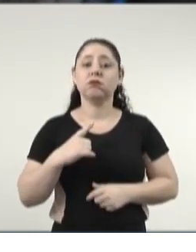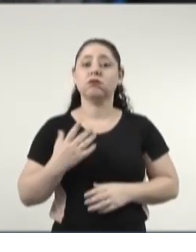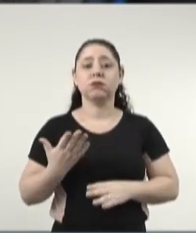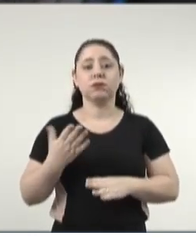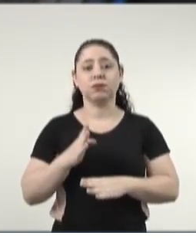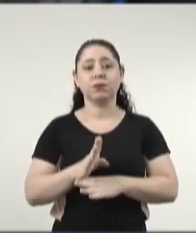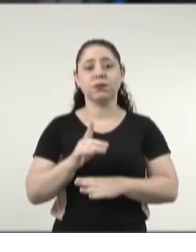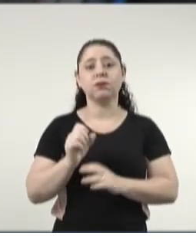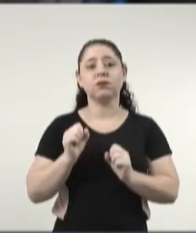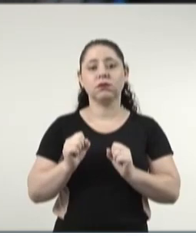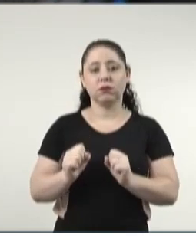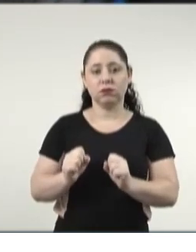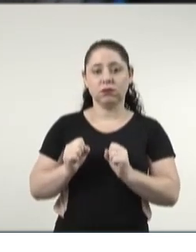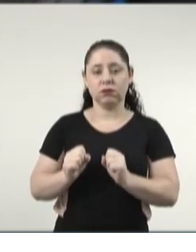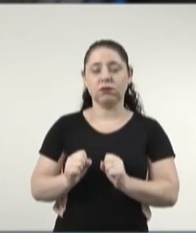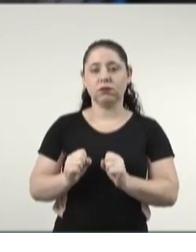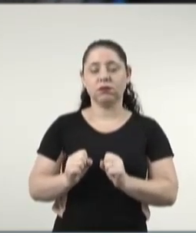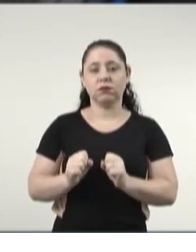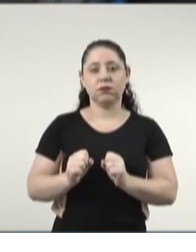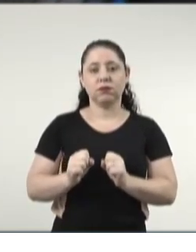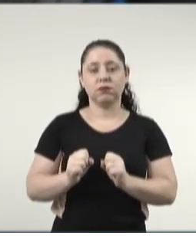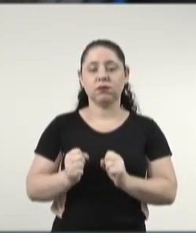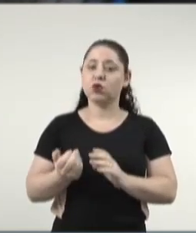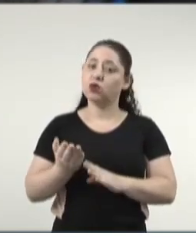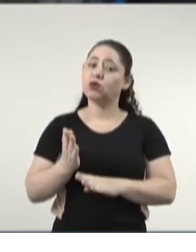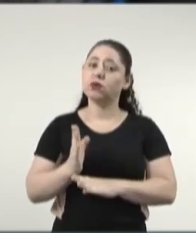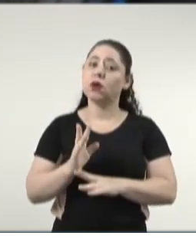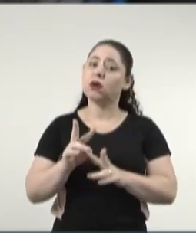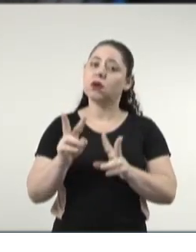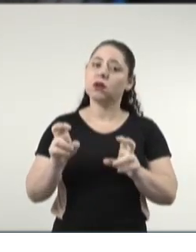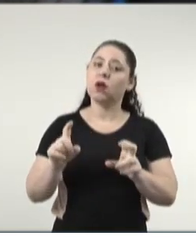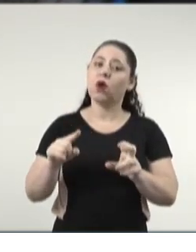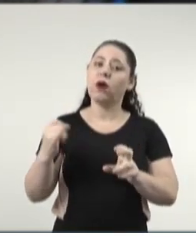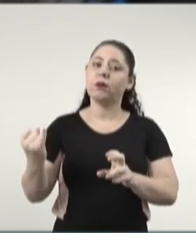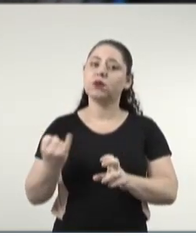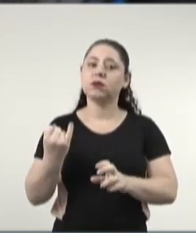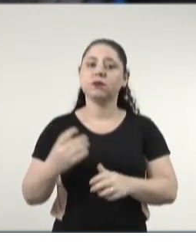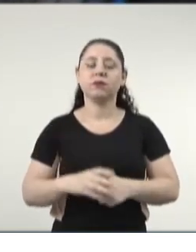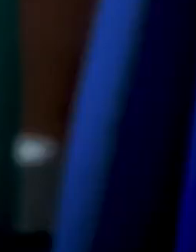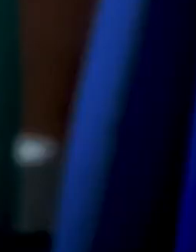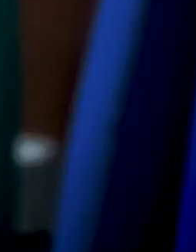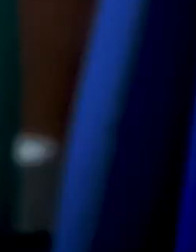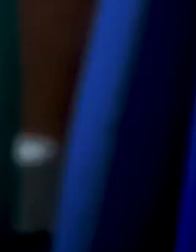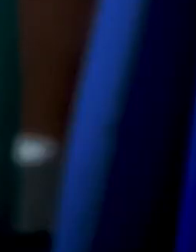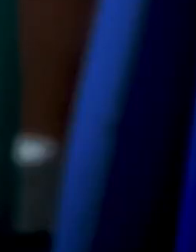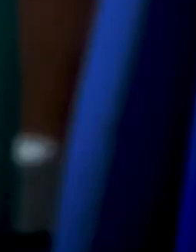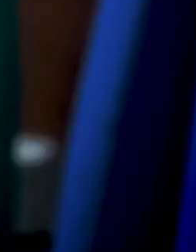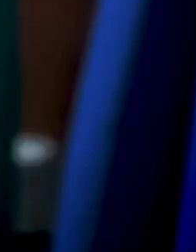contribuição que a gente pode dar nessa questão, que é importante. Tá?